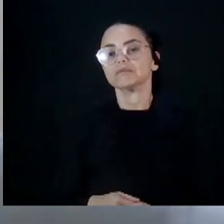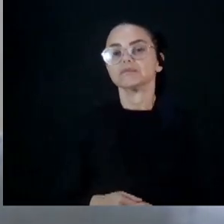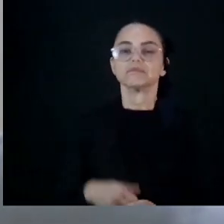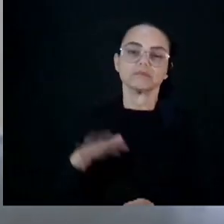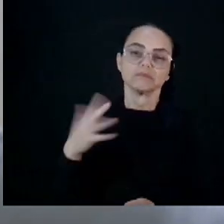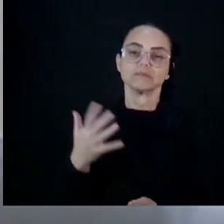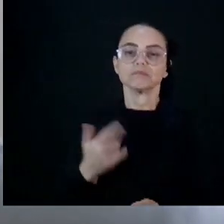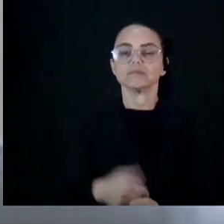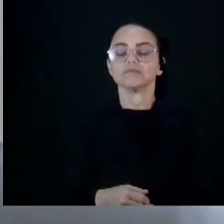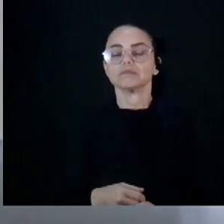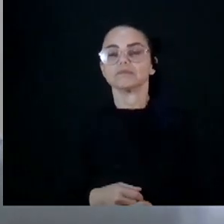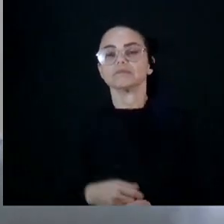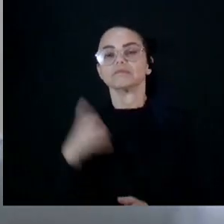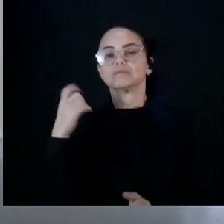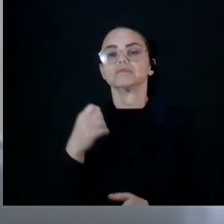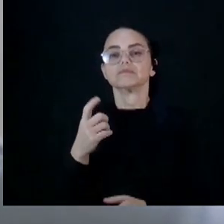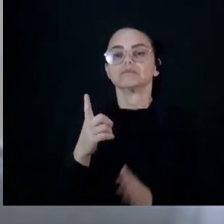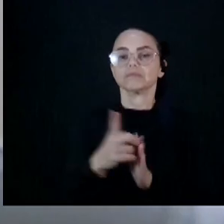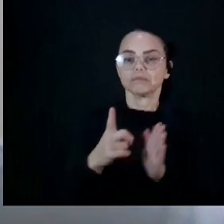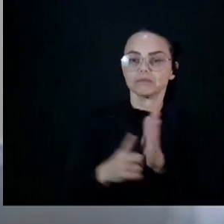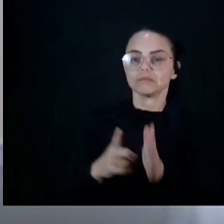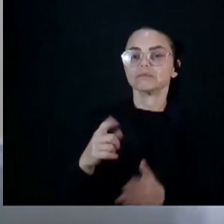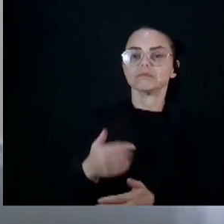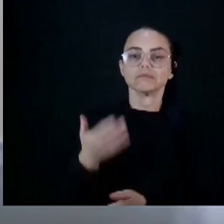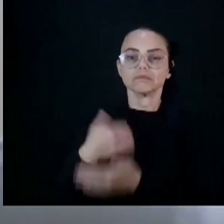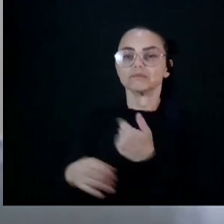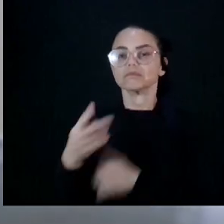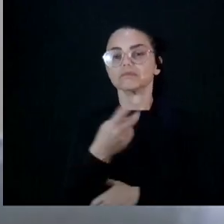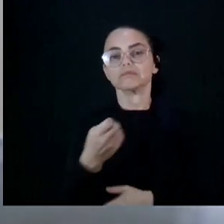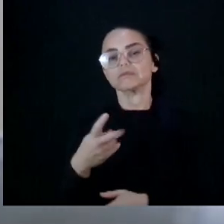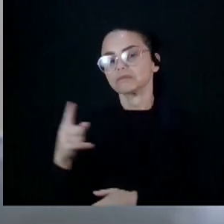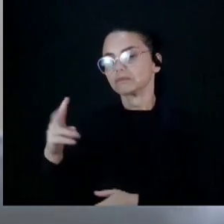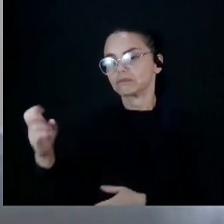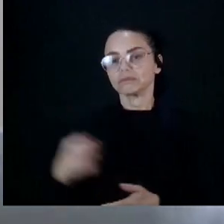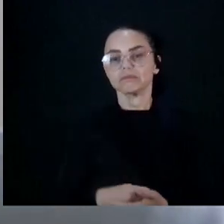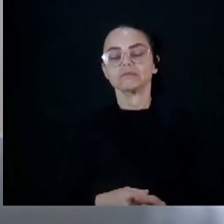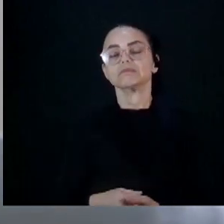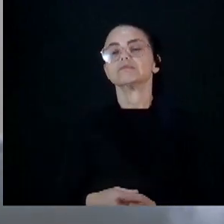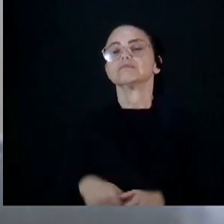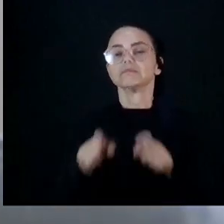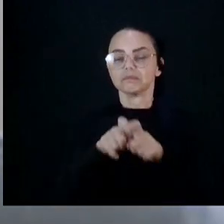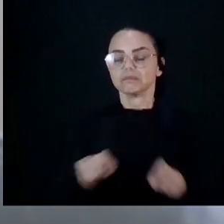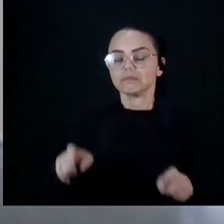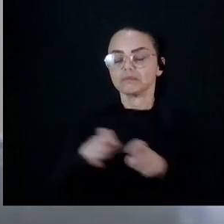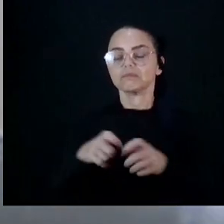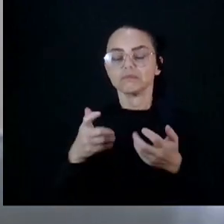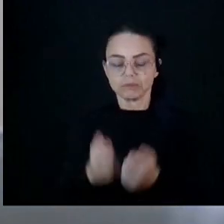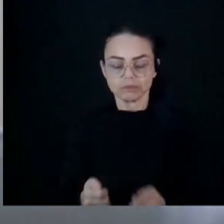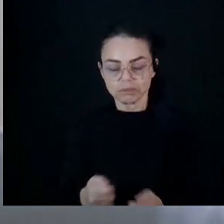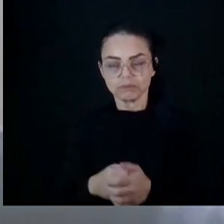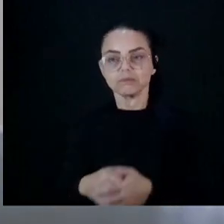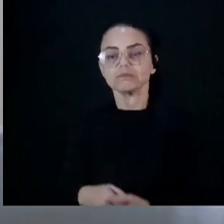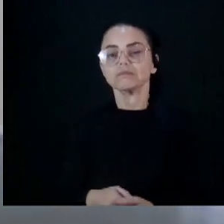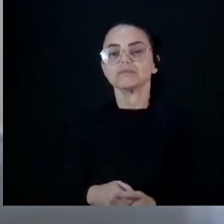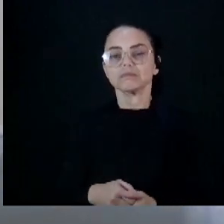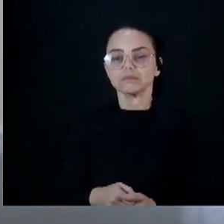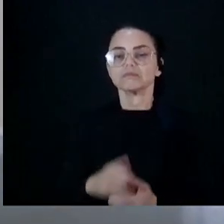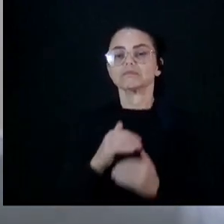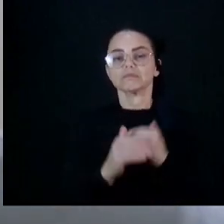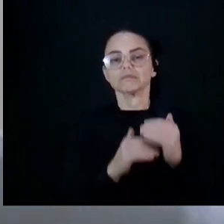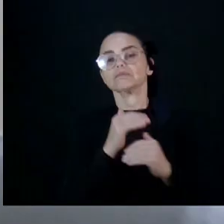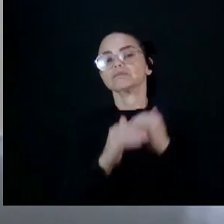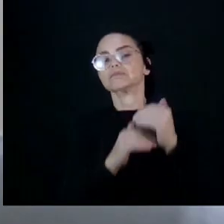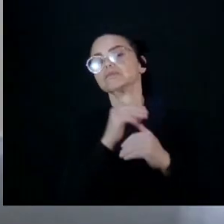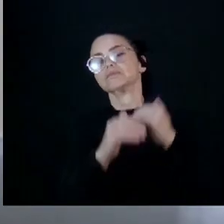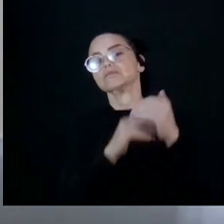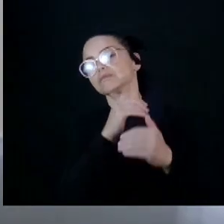década passada, né, 2015 para frente, essa parte de visão computacional que está permitindo isso evoluiu bastante.